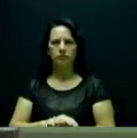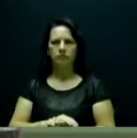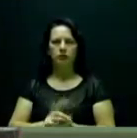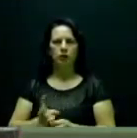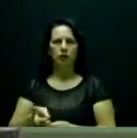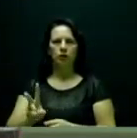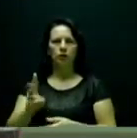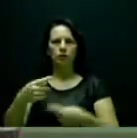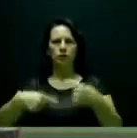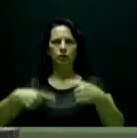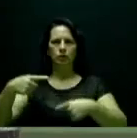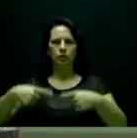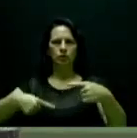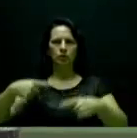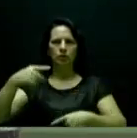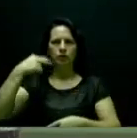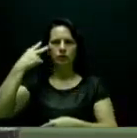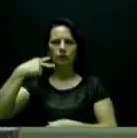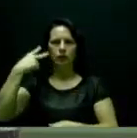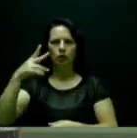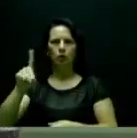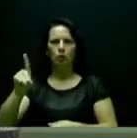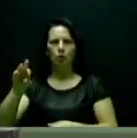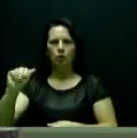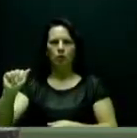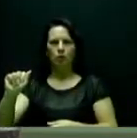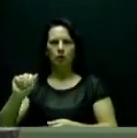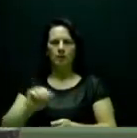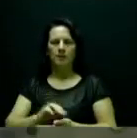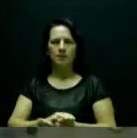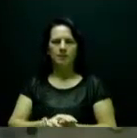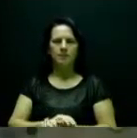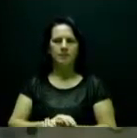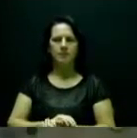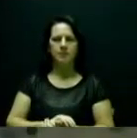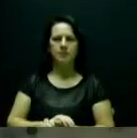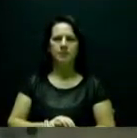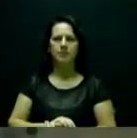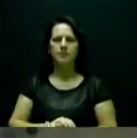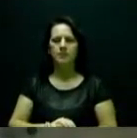Continue a discussão. Com a palavra, o vereador Doda.